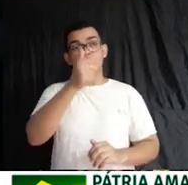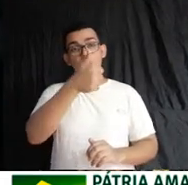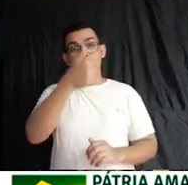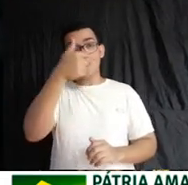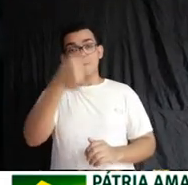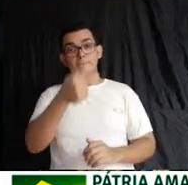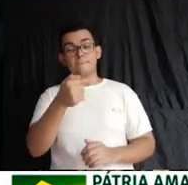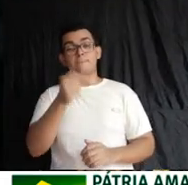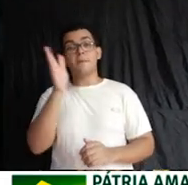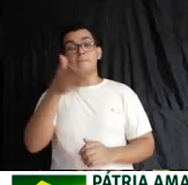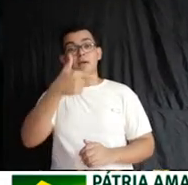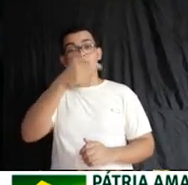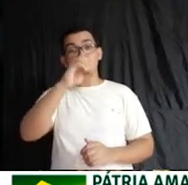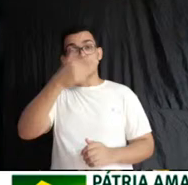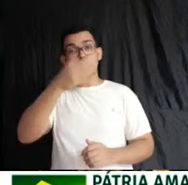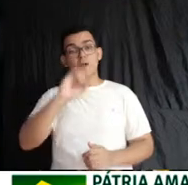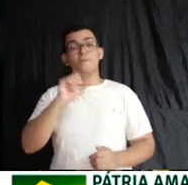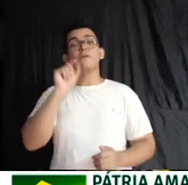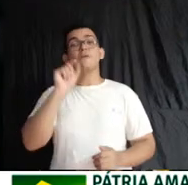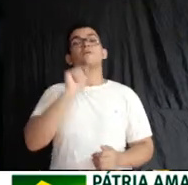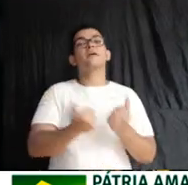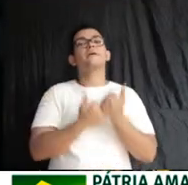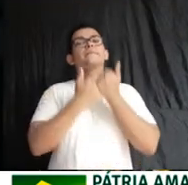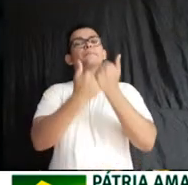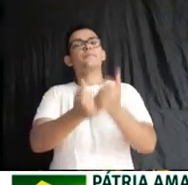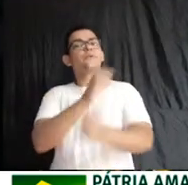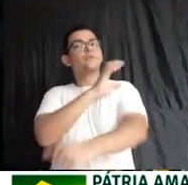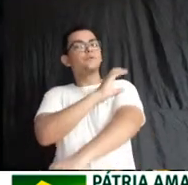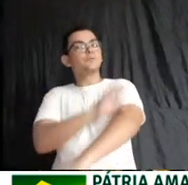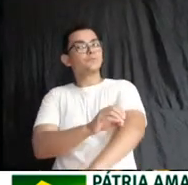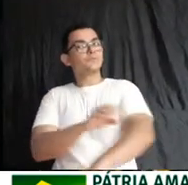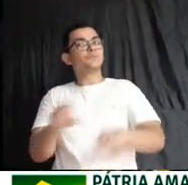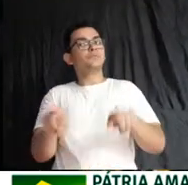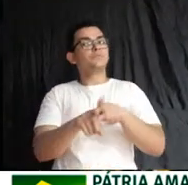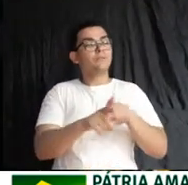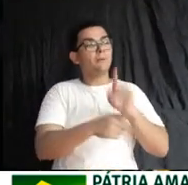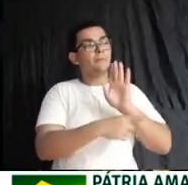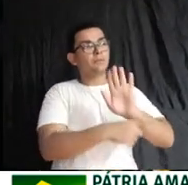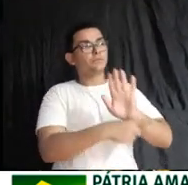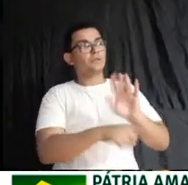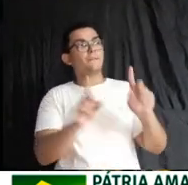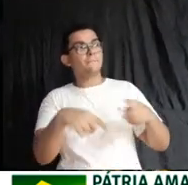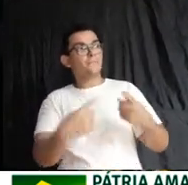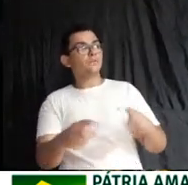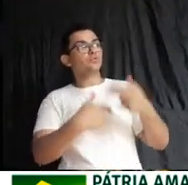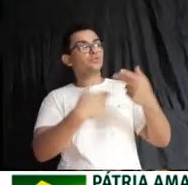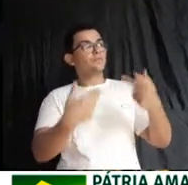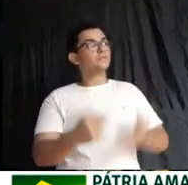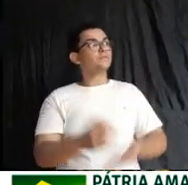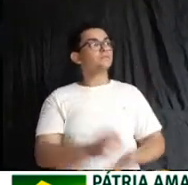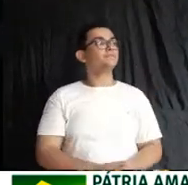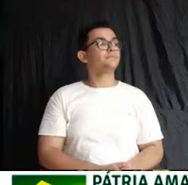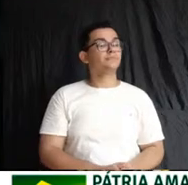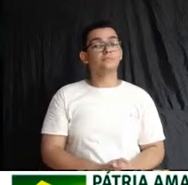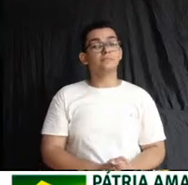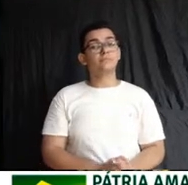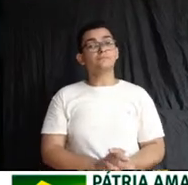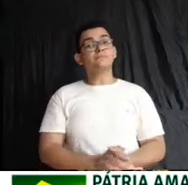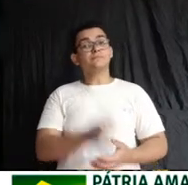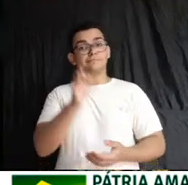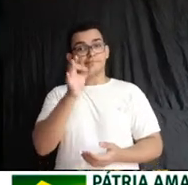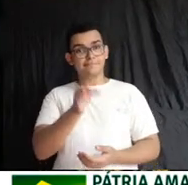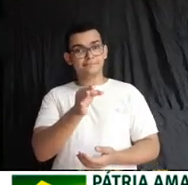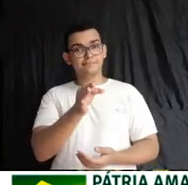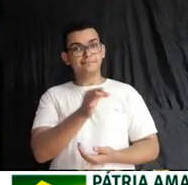14.017 de 2020. Lei de Auxílio Emergencial à Cultura. Tá certinho?